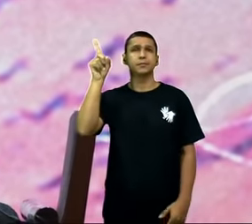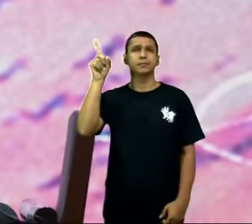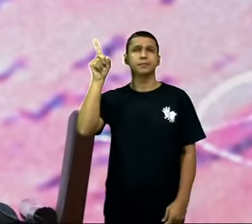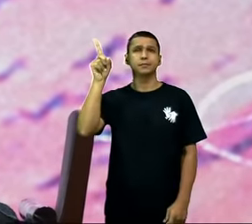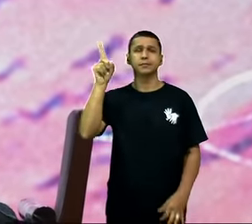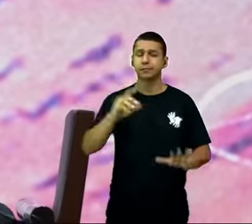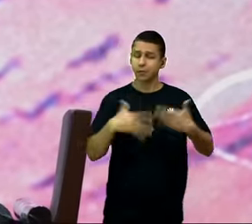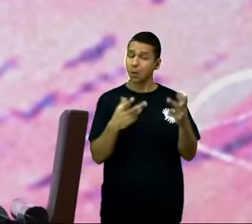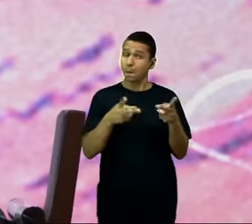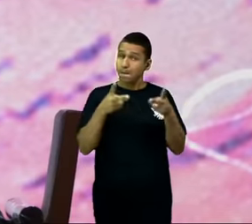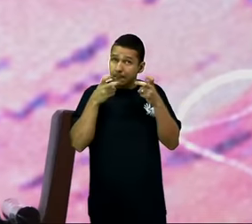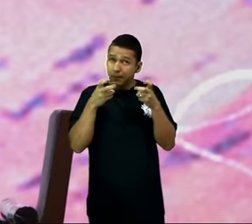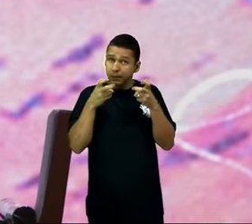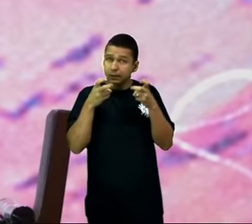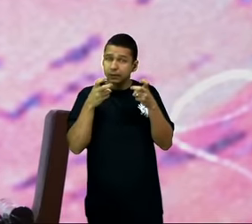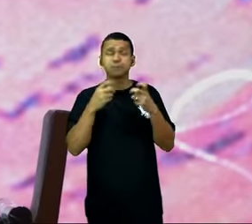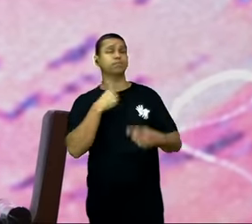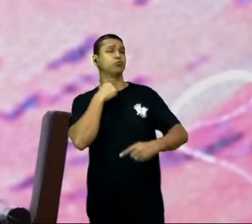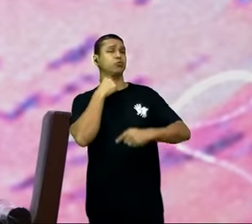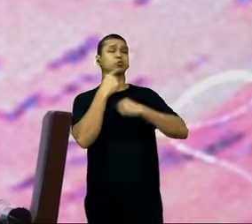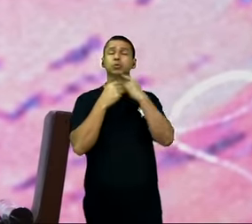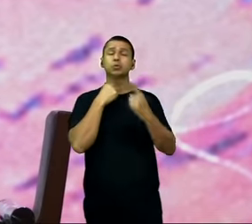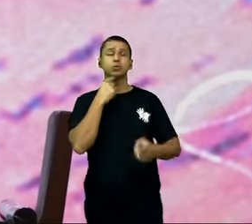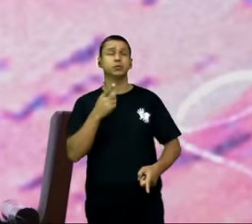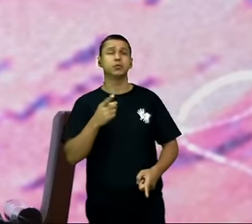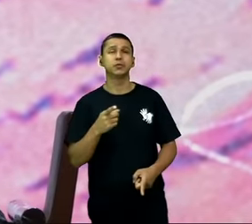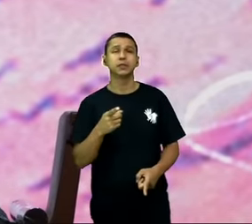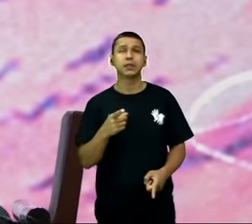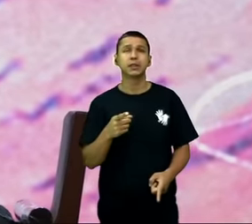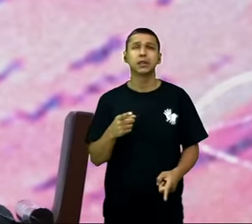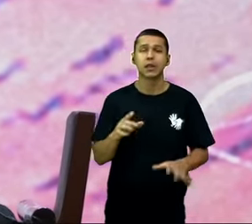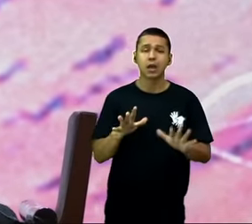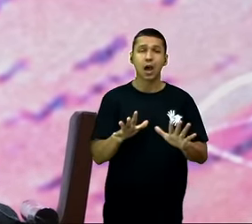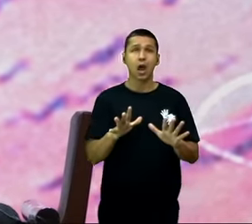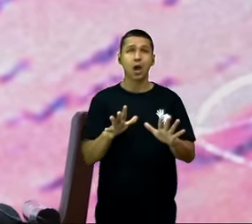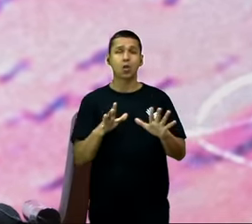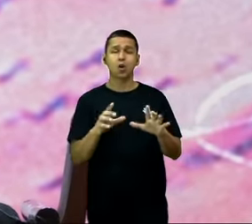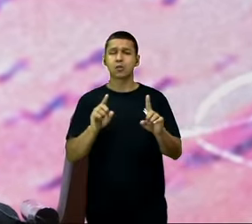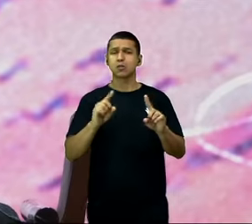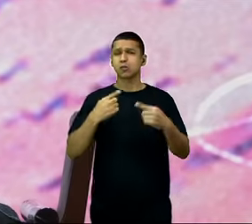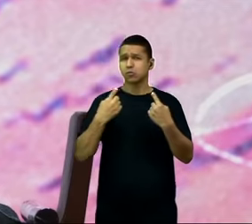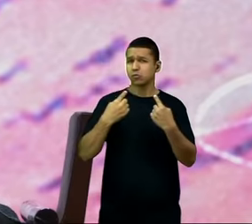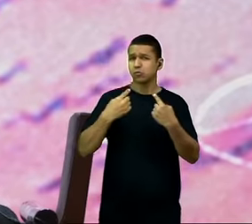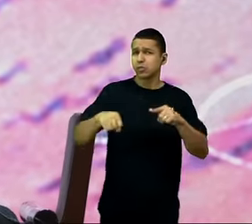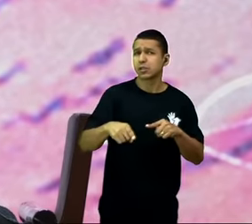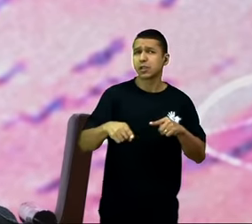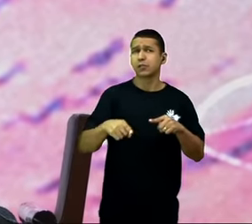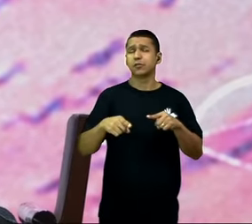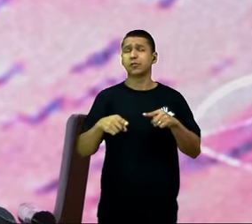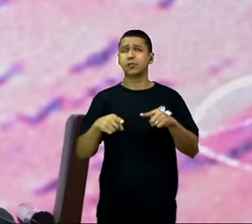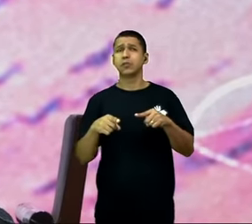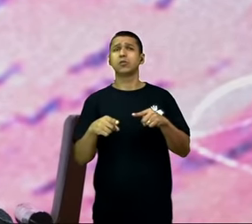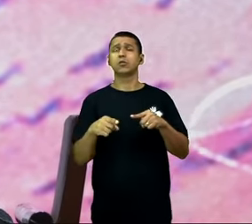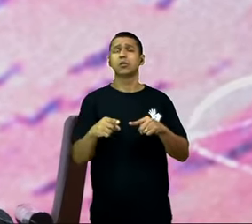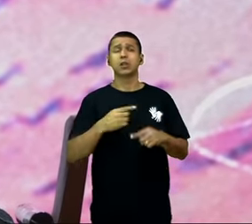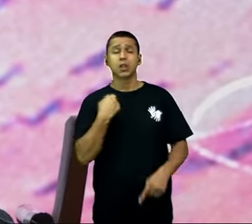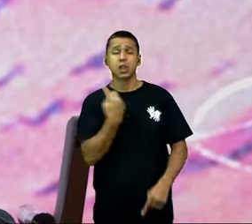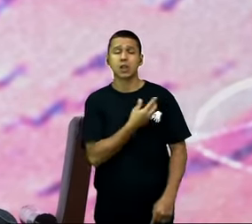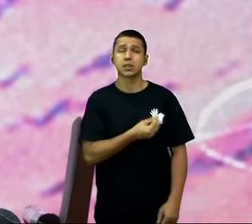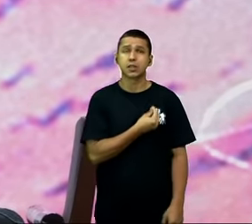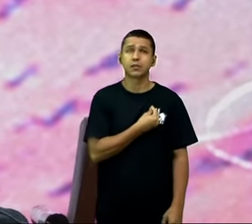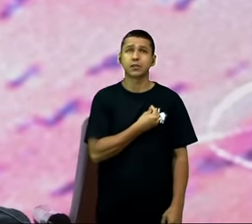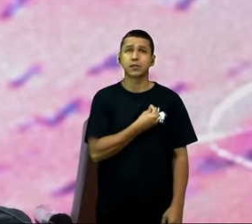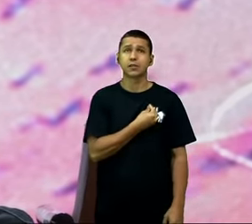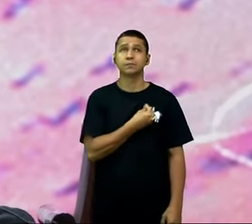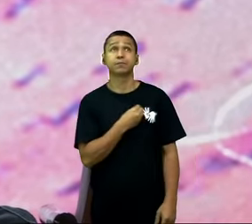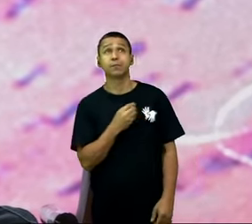E aí eu percebo que, sem dúvida nenhuma, esse vai ser o grande desafio da nossa caminhada como homens e mulheres de fé. Assim como foi